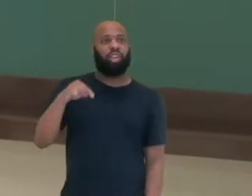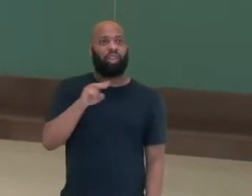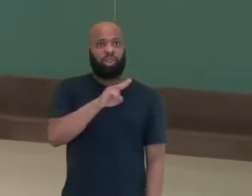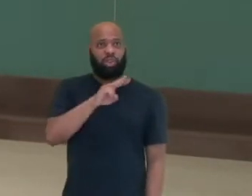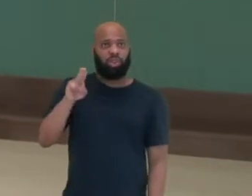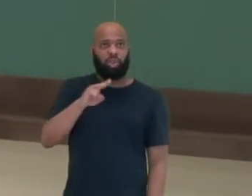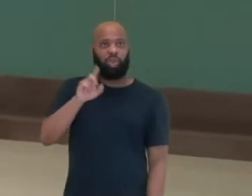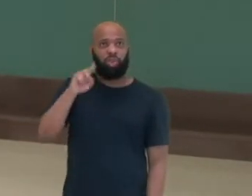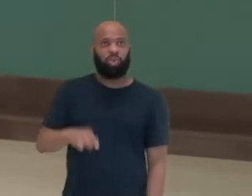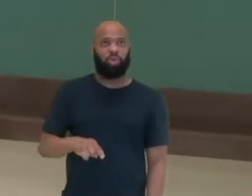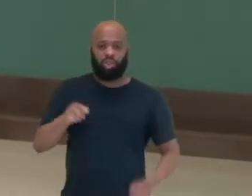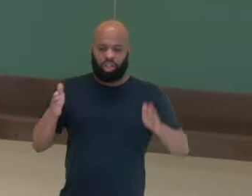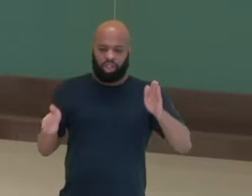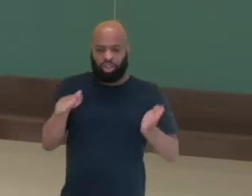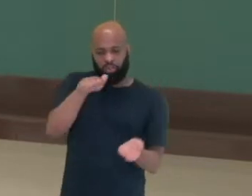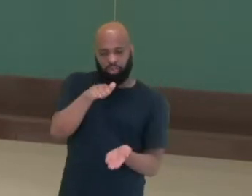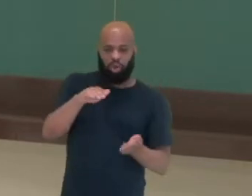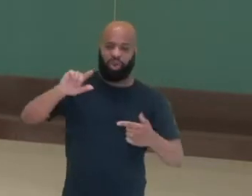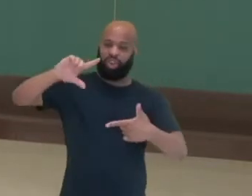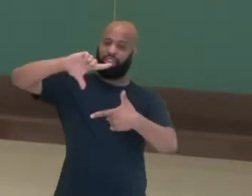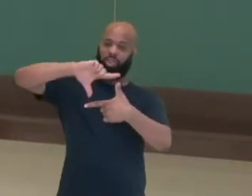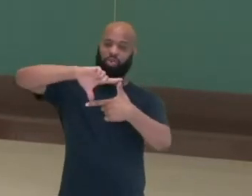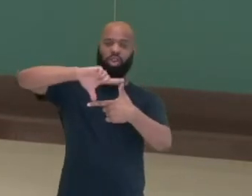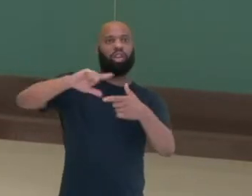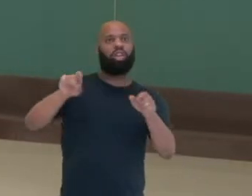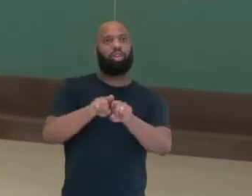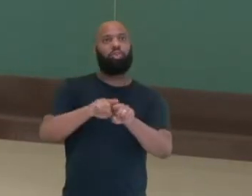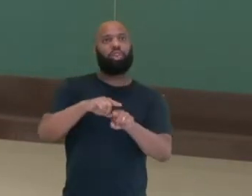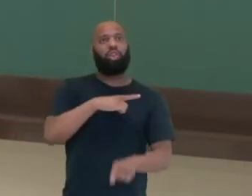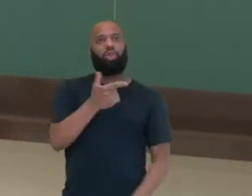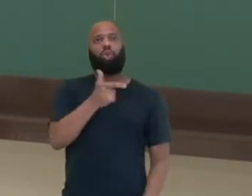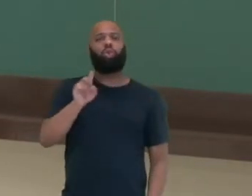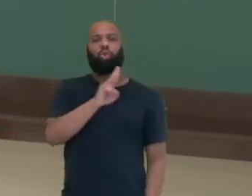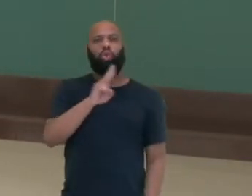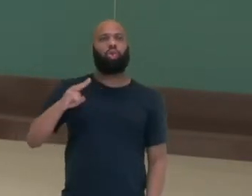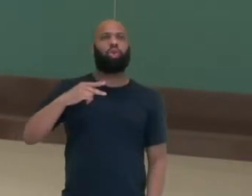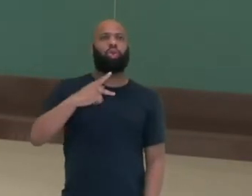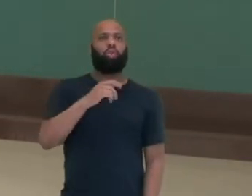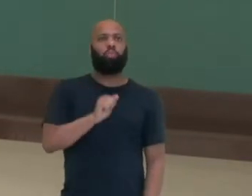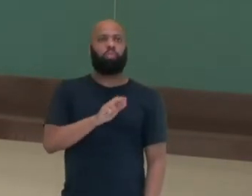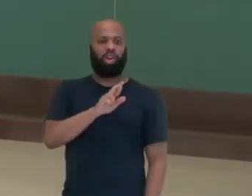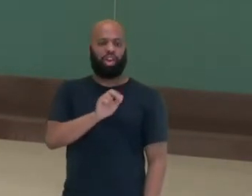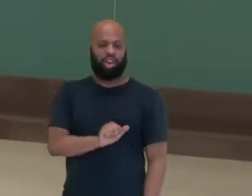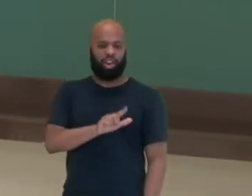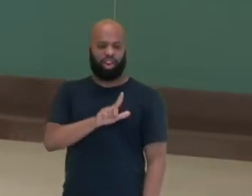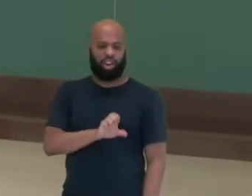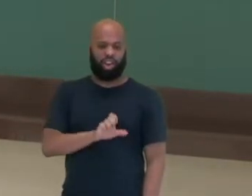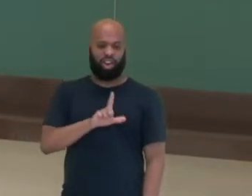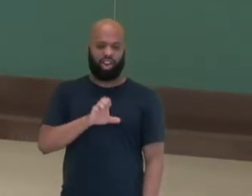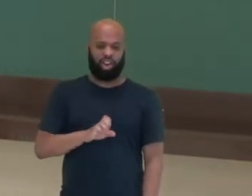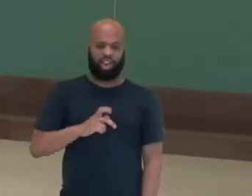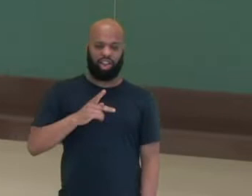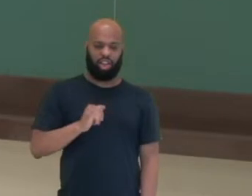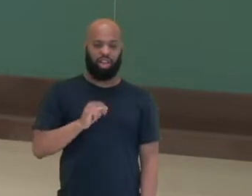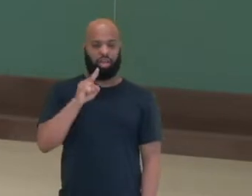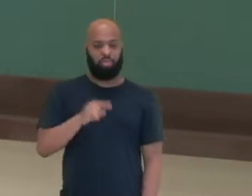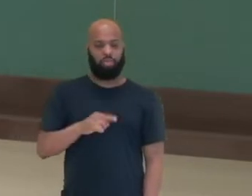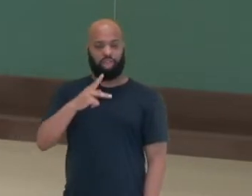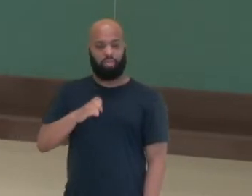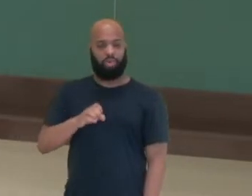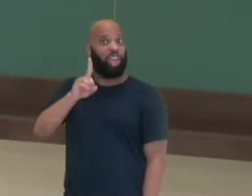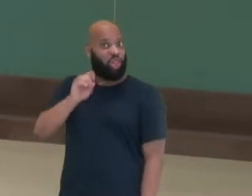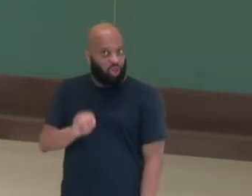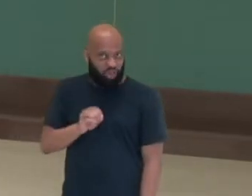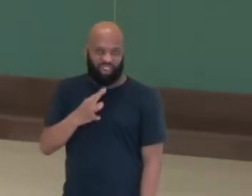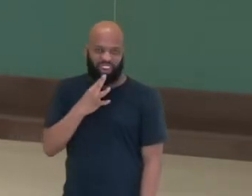nome é bloco retangular, ou também conhecido como paralelepípedo. Isso, você já ouviu essa palavrinha, né?